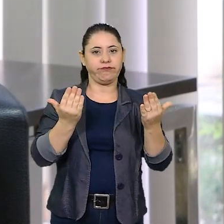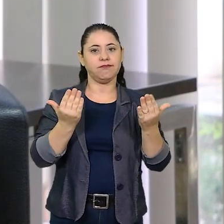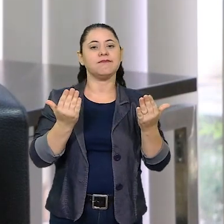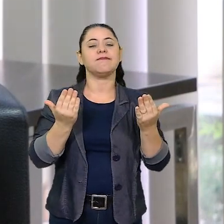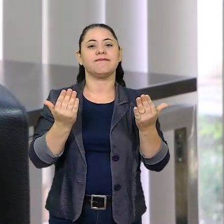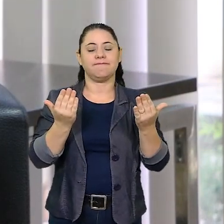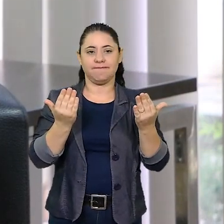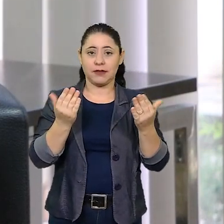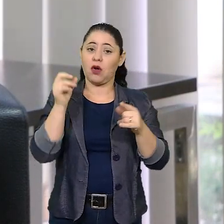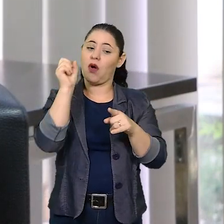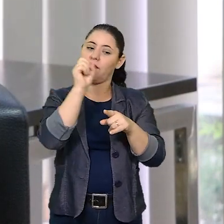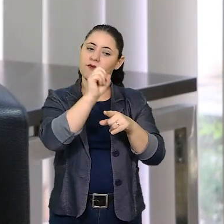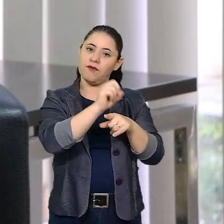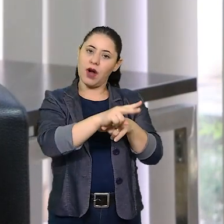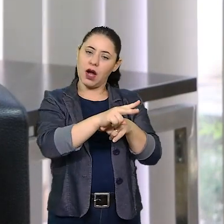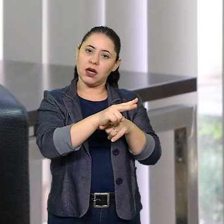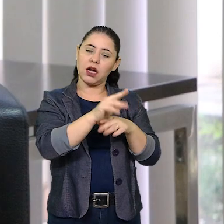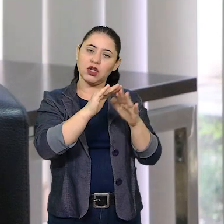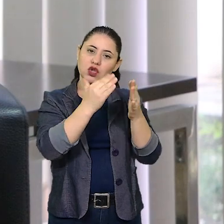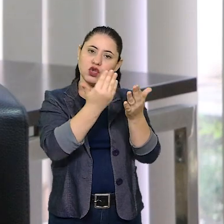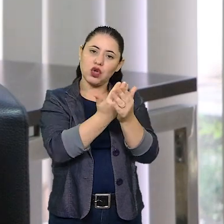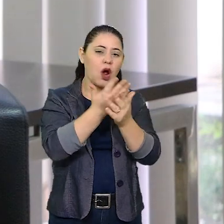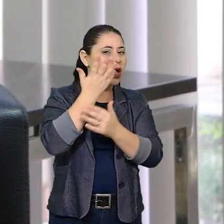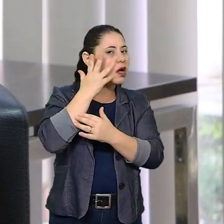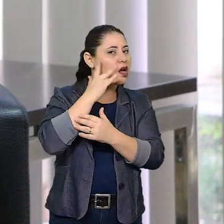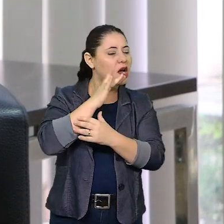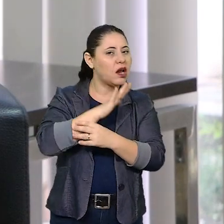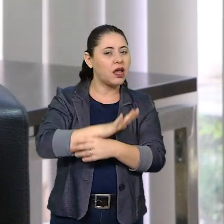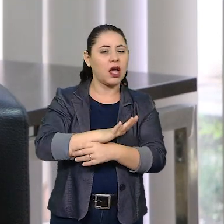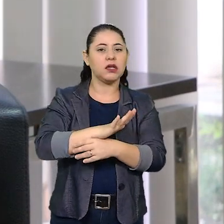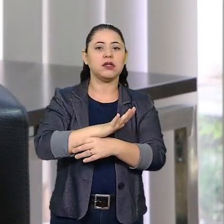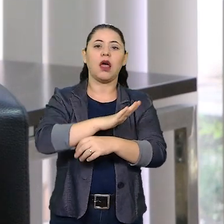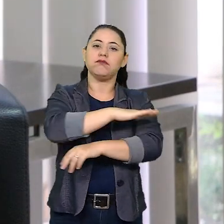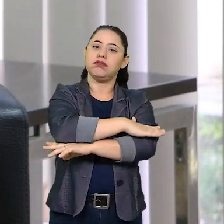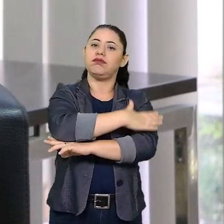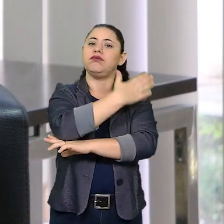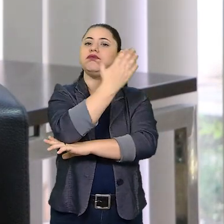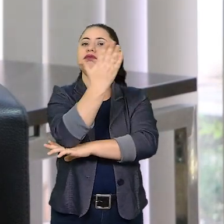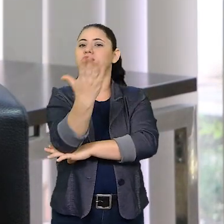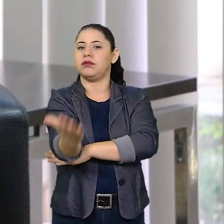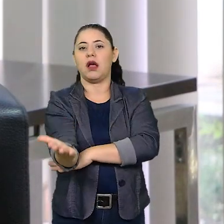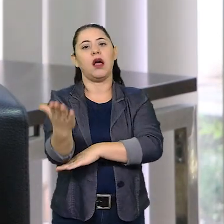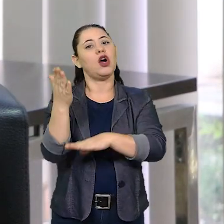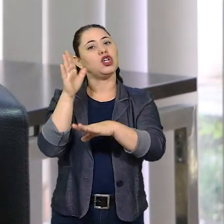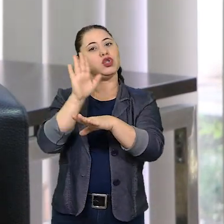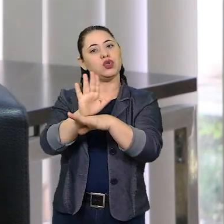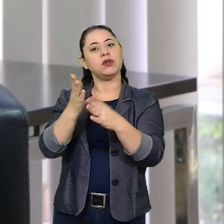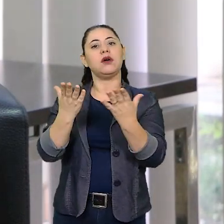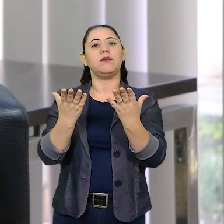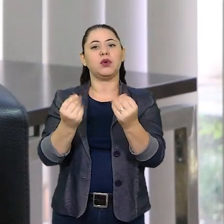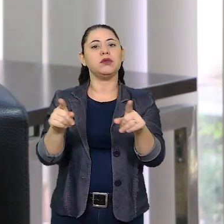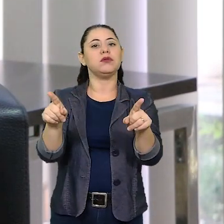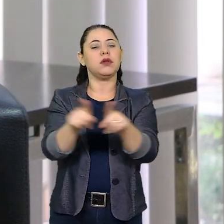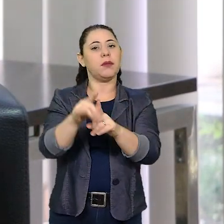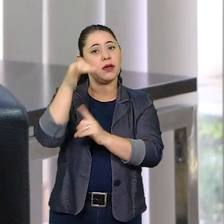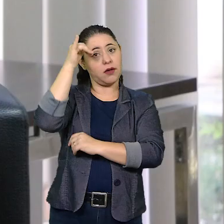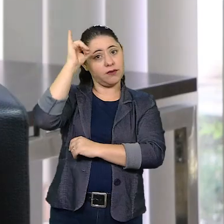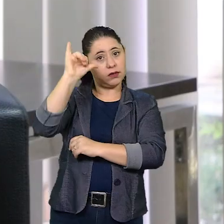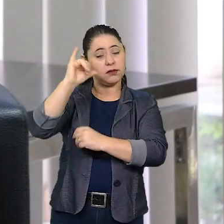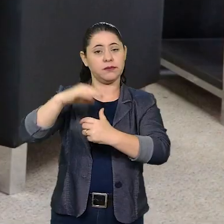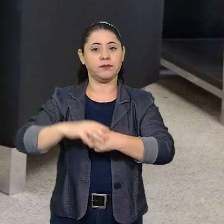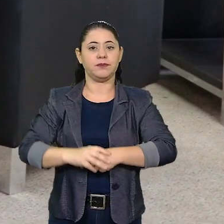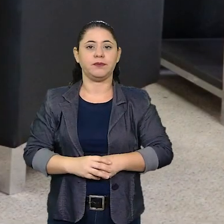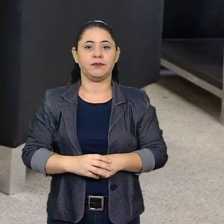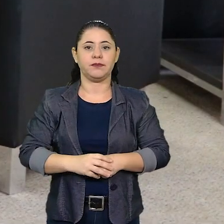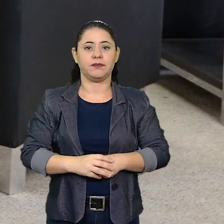Então, as vagas em CEINFs, em escolas integrais, elas auxiliam muito nessa